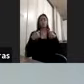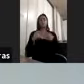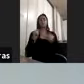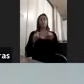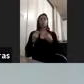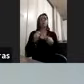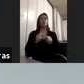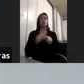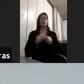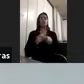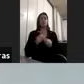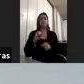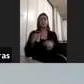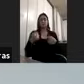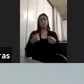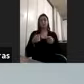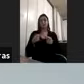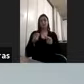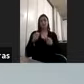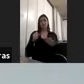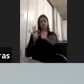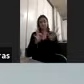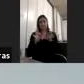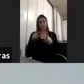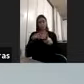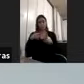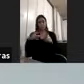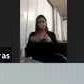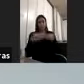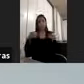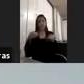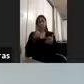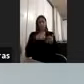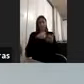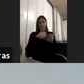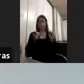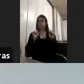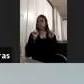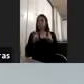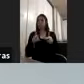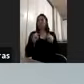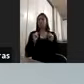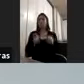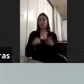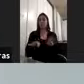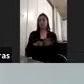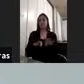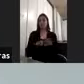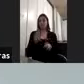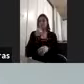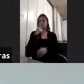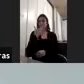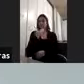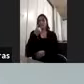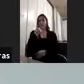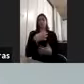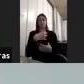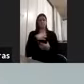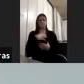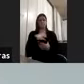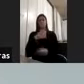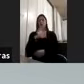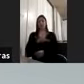os benefícios fiscais que a Renault recebe do Paraná, que a mim me parece que, ao final e ao cabo, talvez